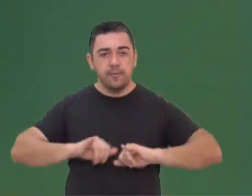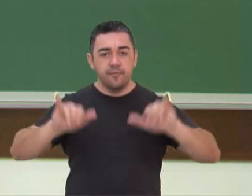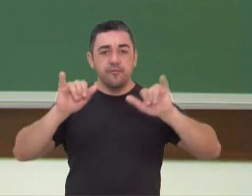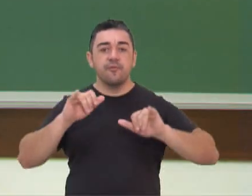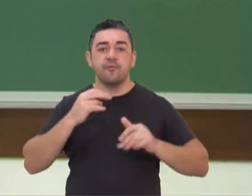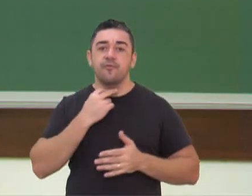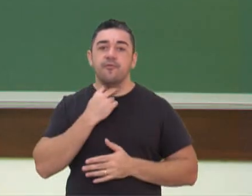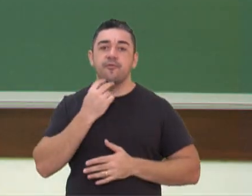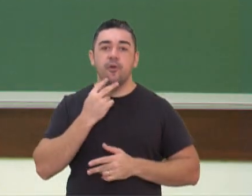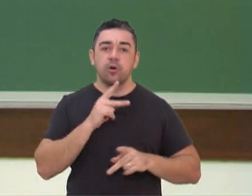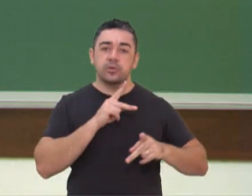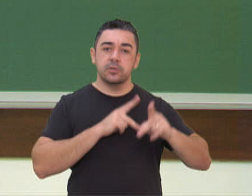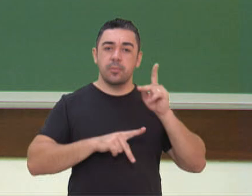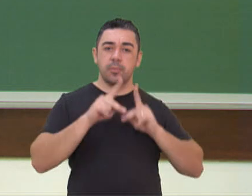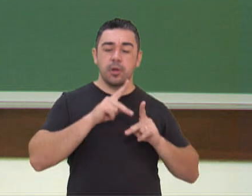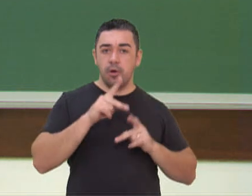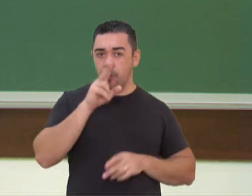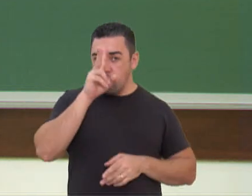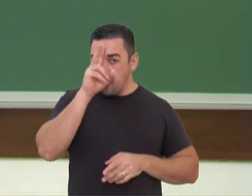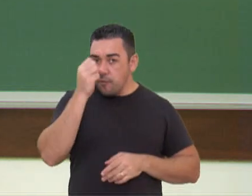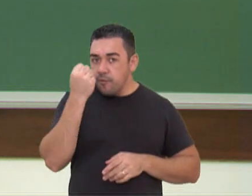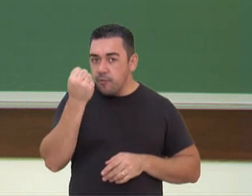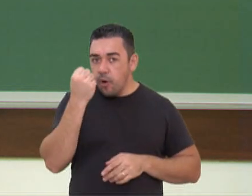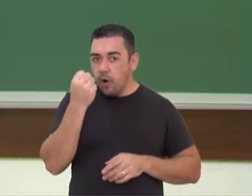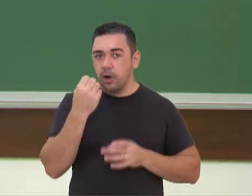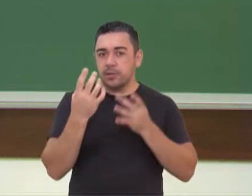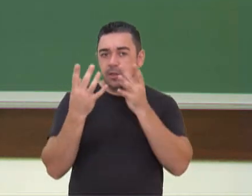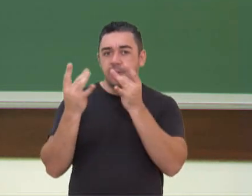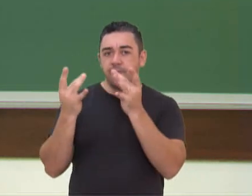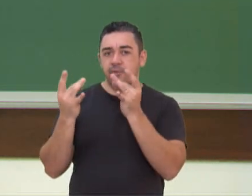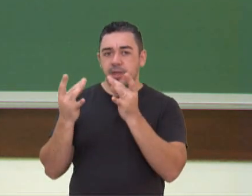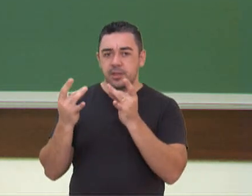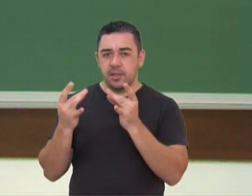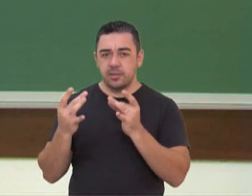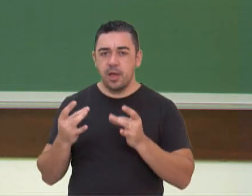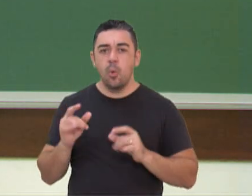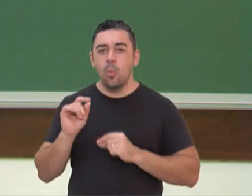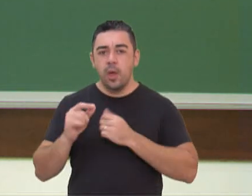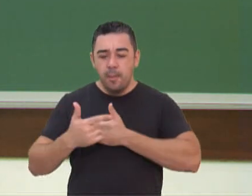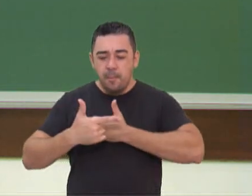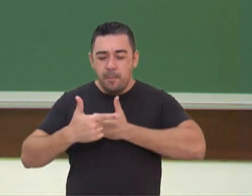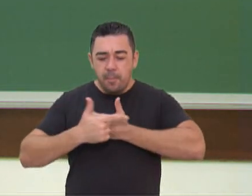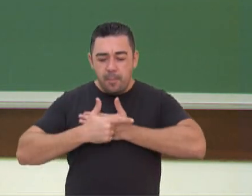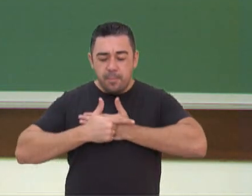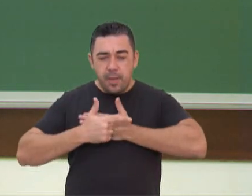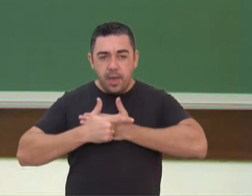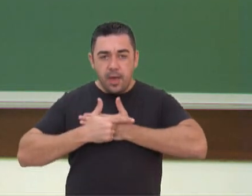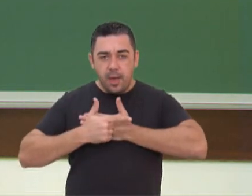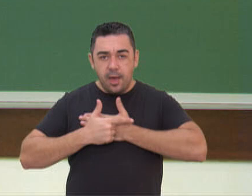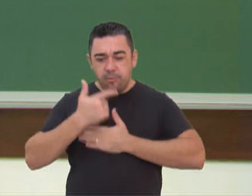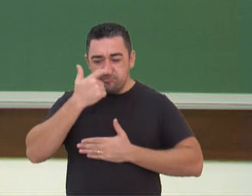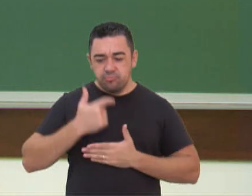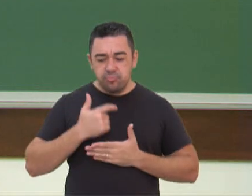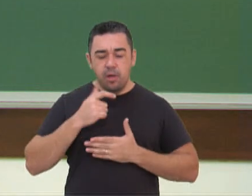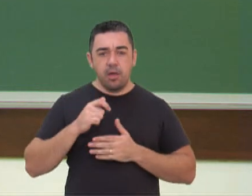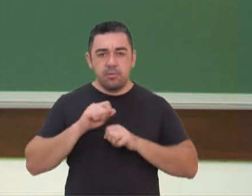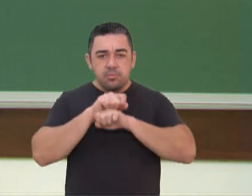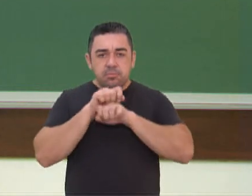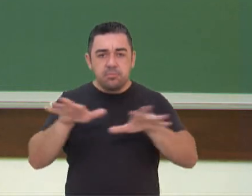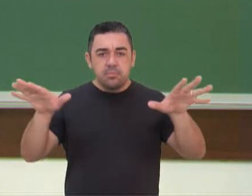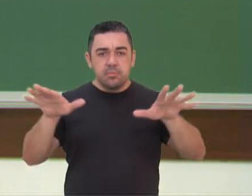população. Repara que esse texto é bem forte sobre essa definição do papel da imprensa. É diferente ter informação de